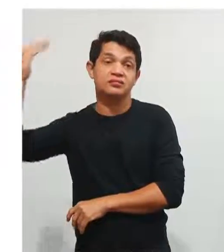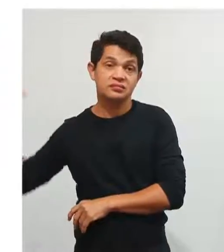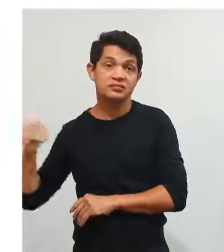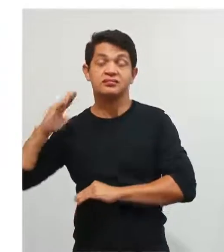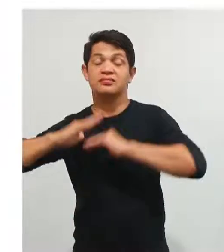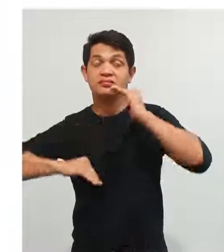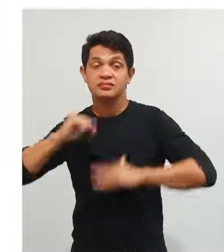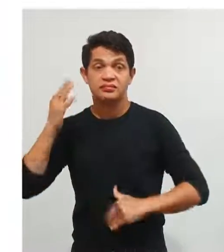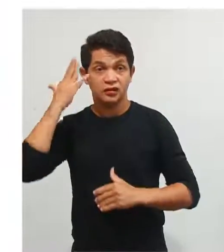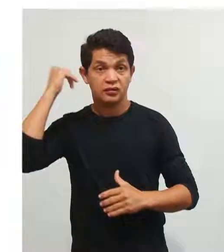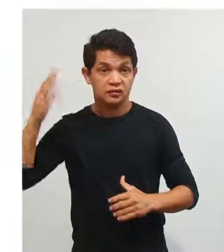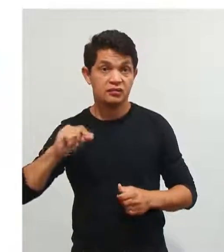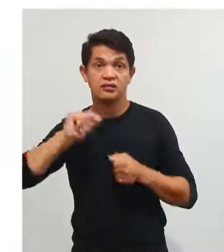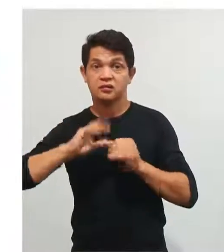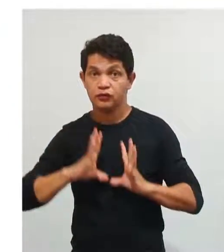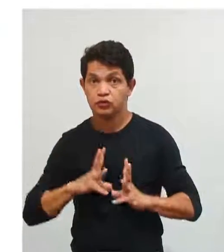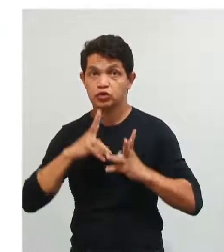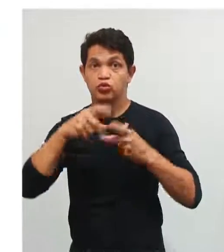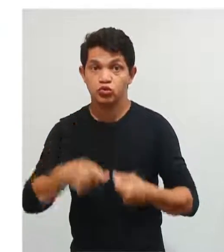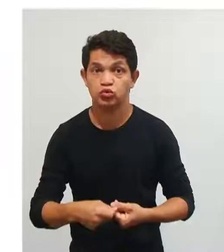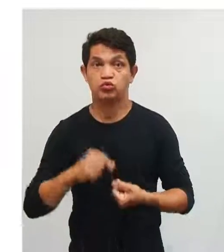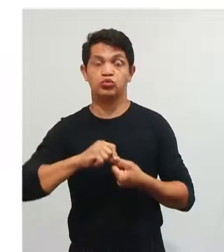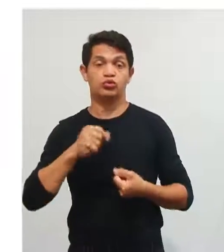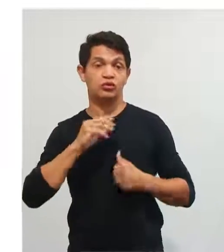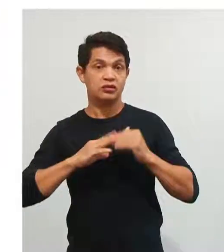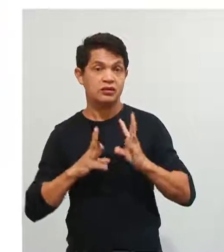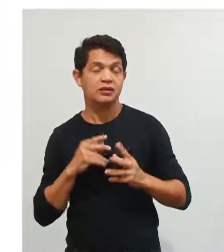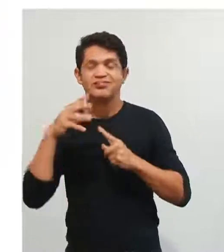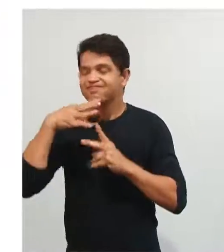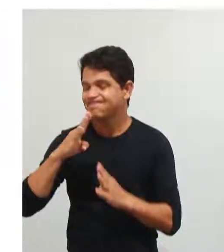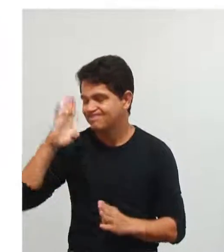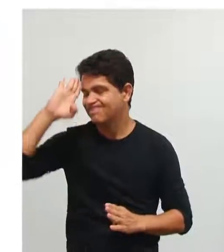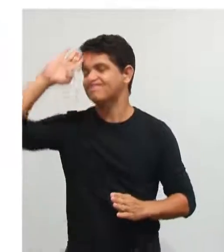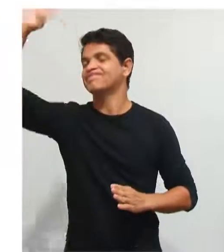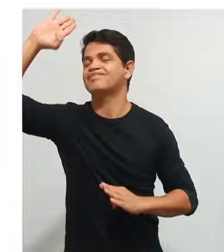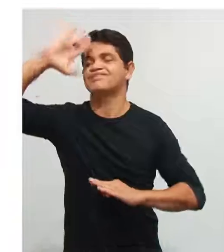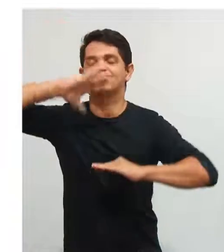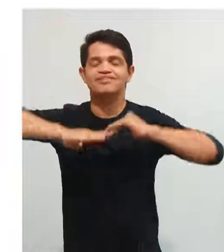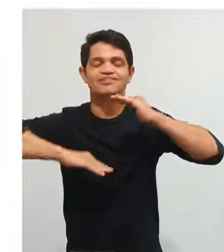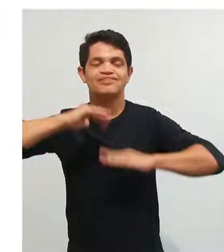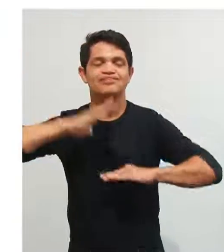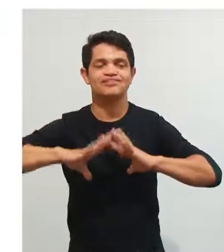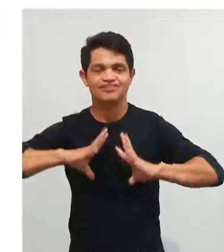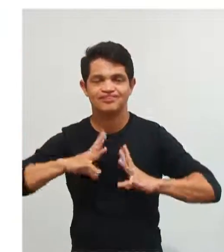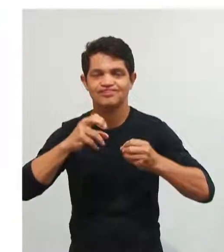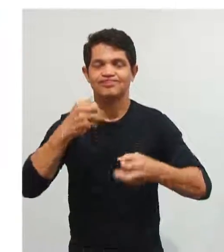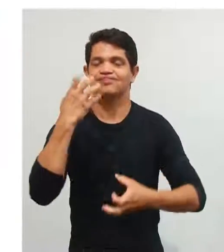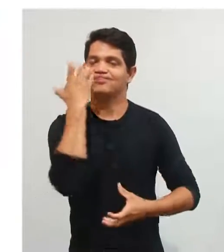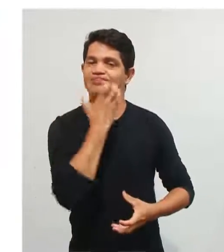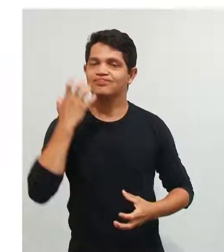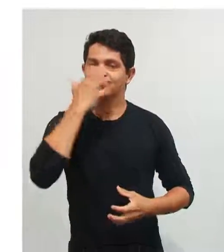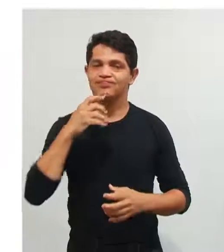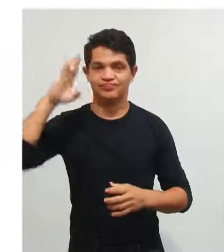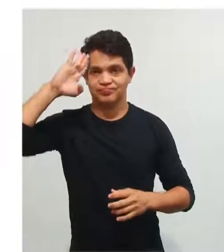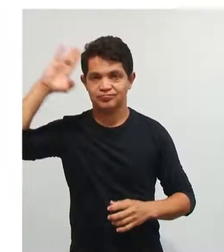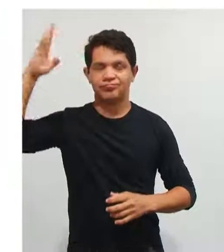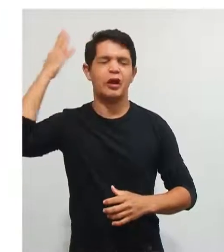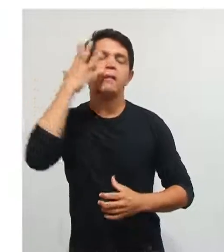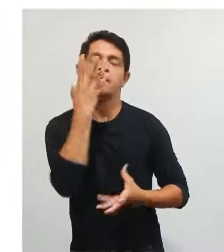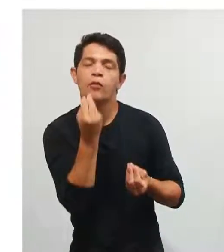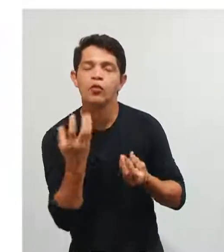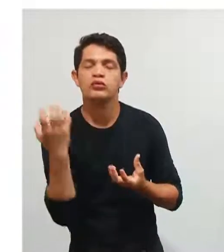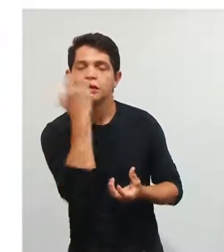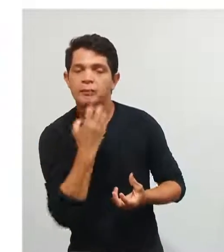e poeta Rogério Duarte como um de seus principais mentores intelectuais. Muitas músicas